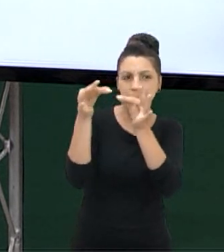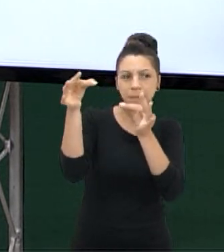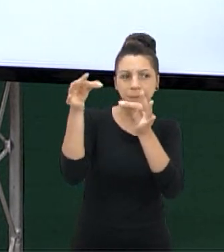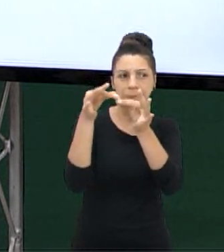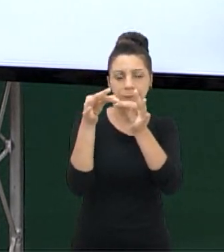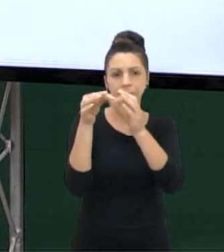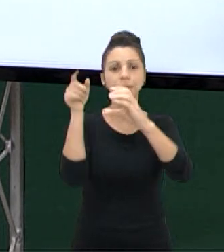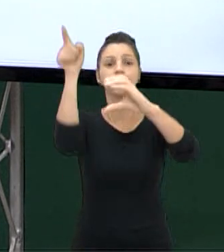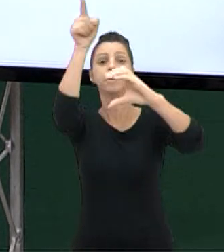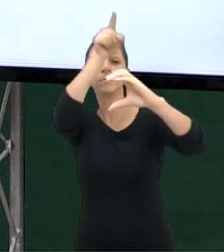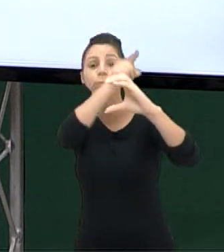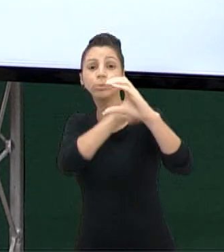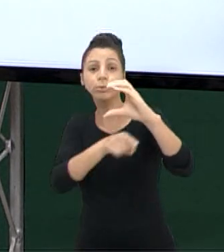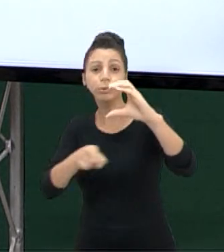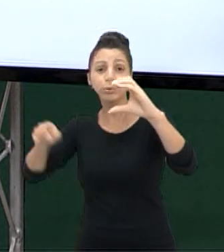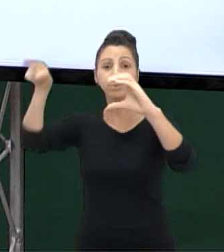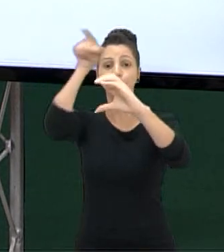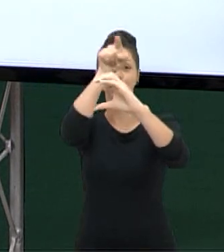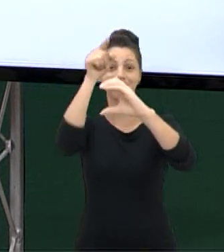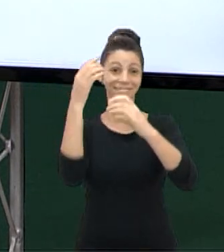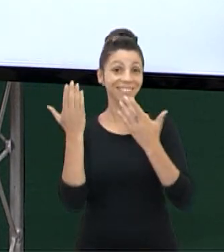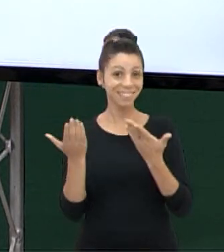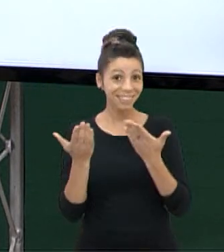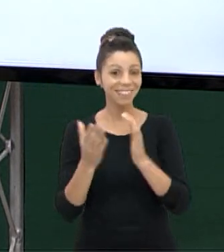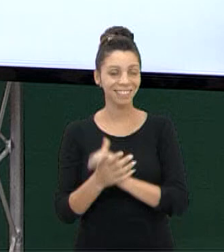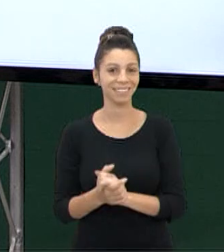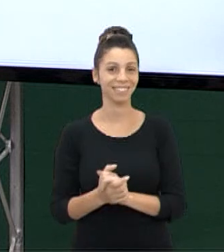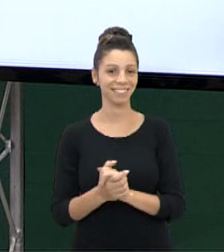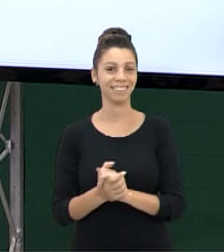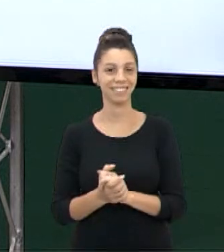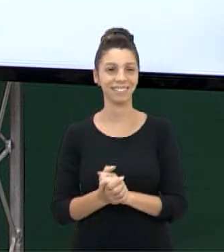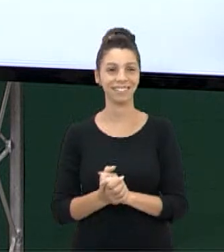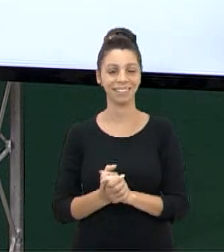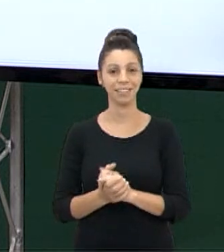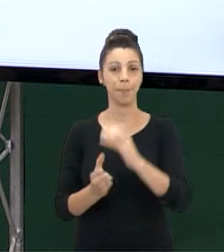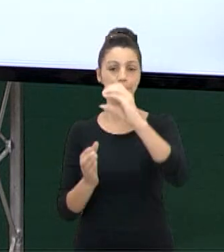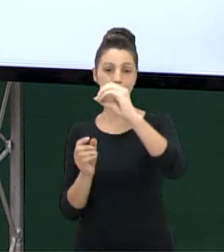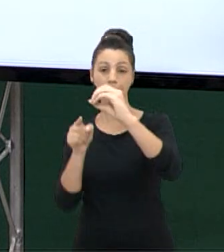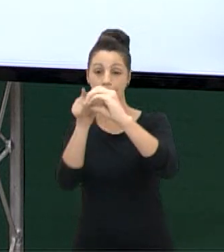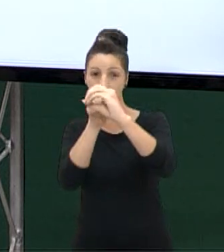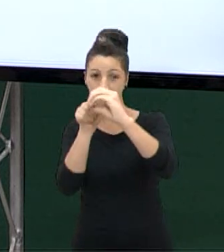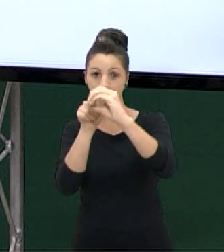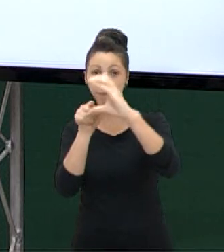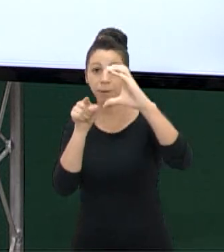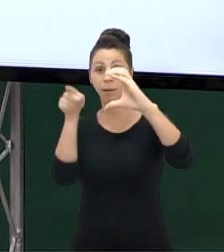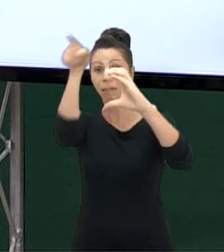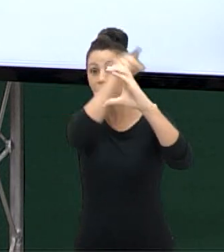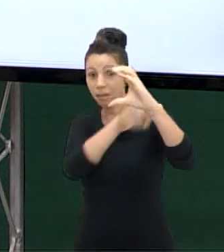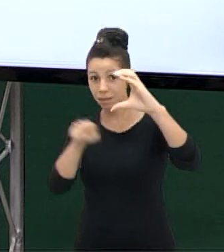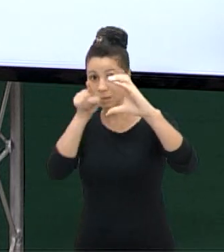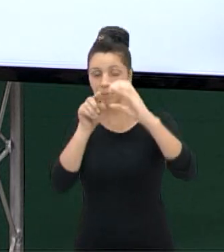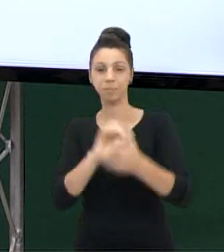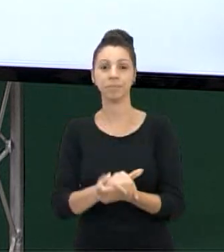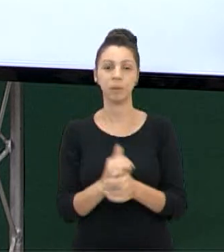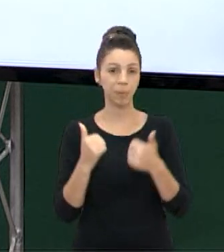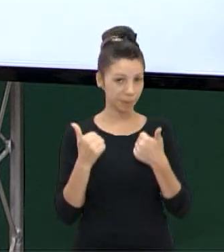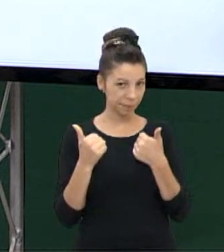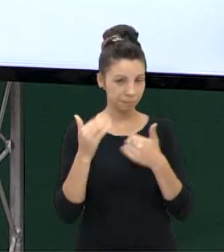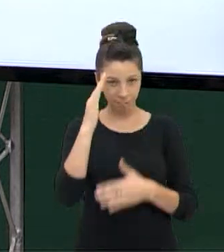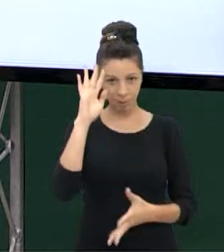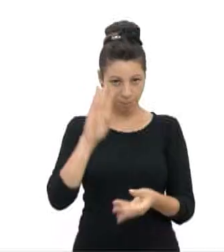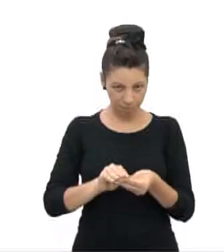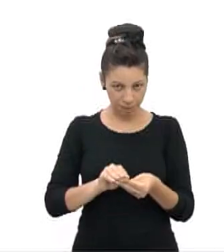circunferência com a outra inteirinha. É isso mesmo. Entenderam? Eu acho que sim, tá?